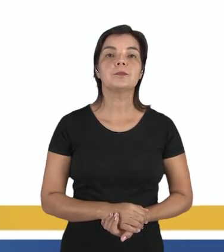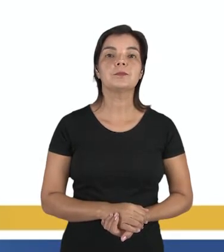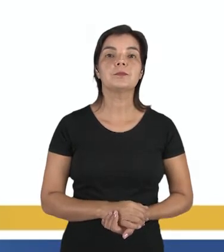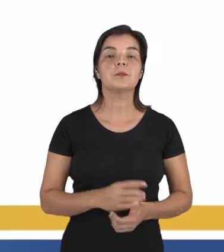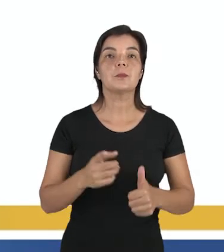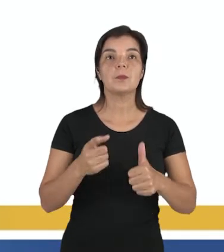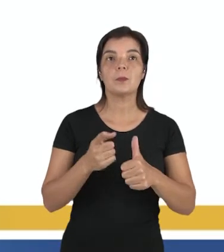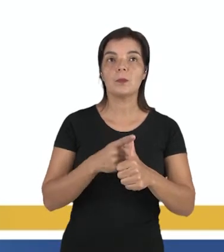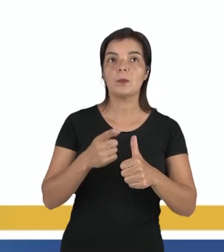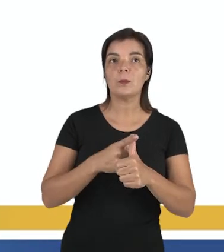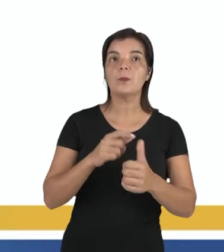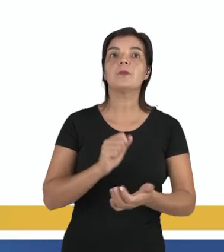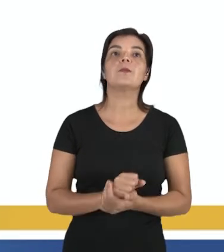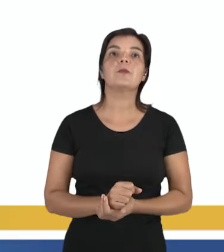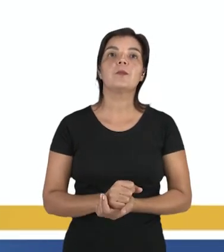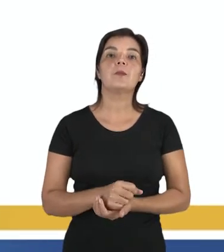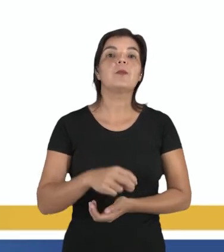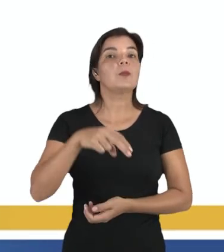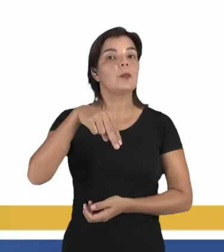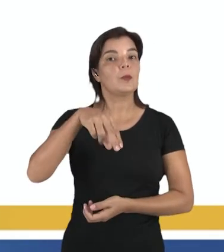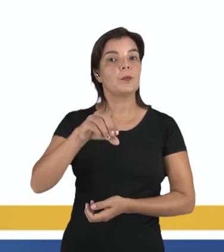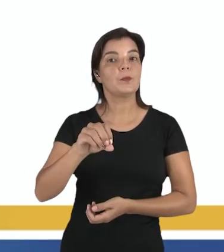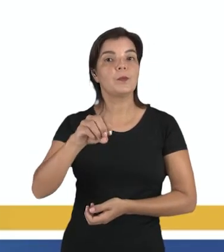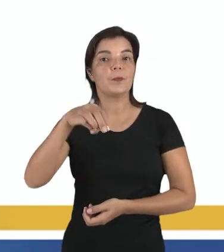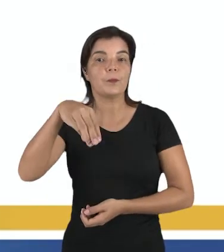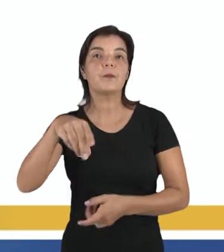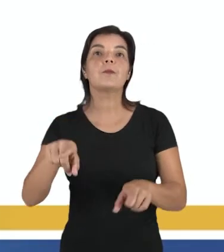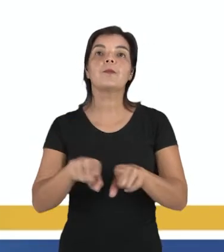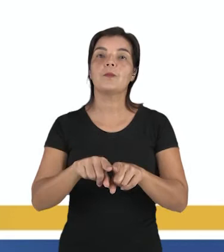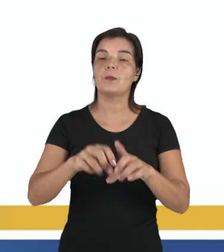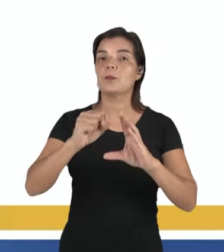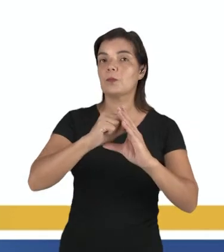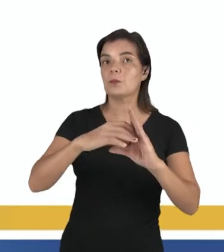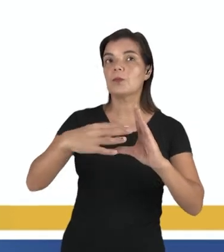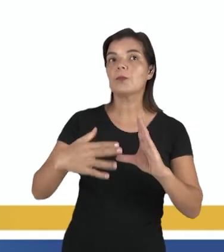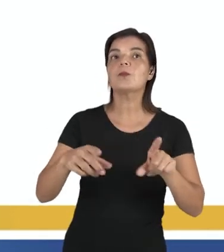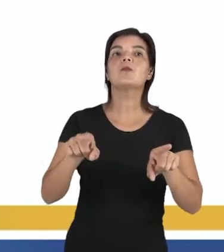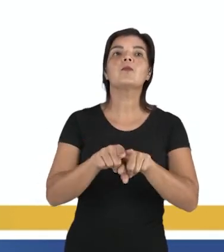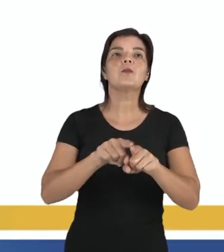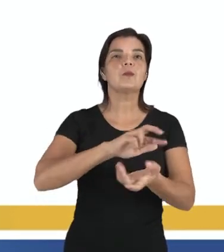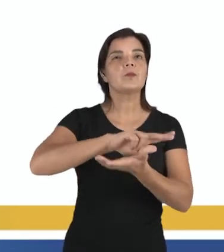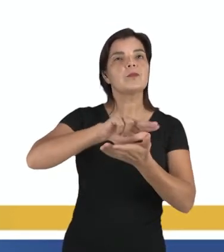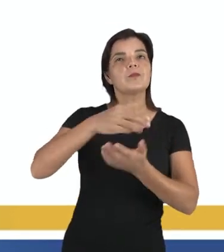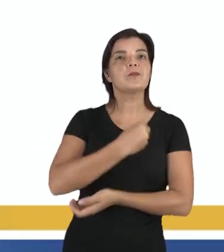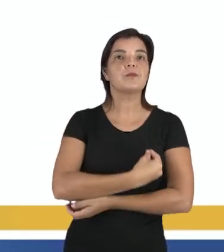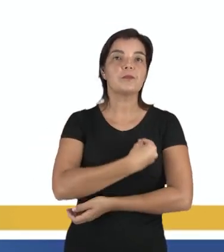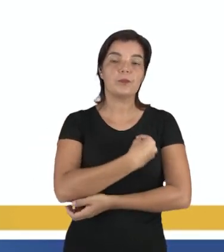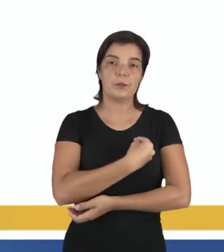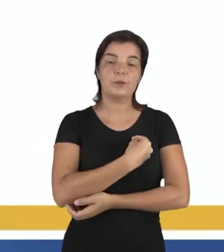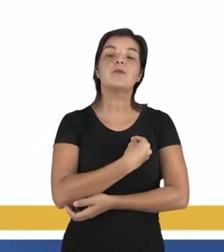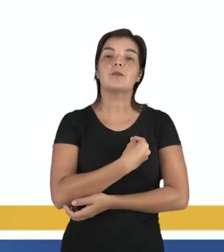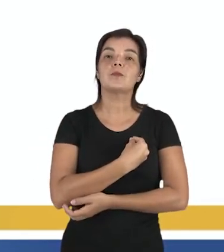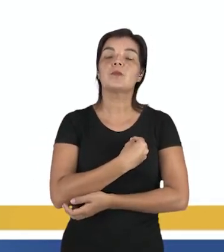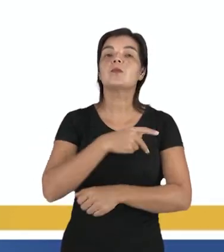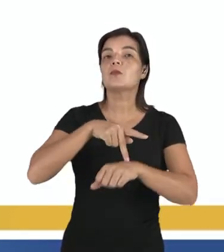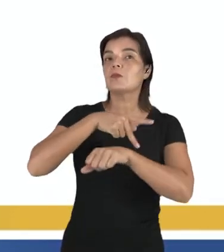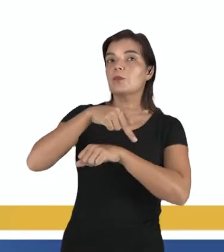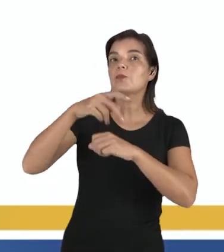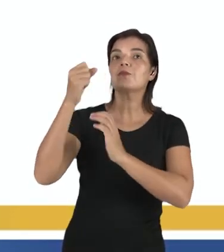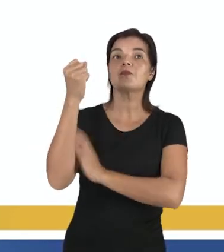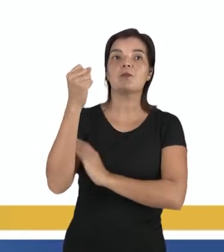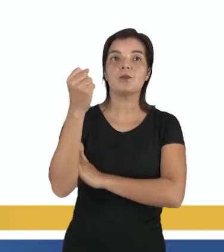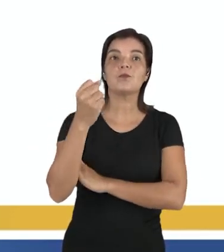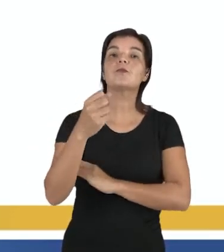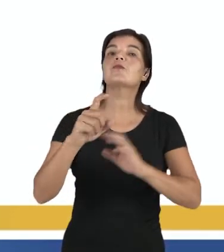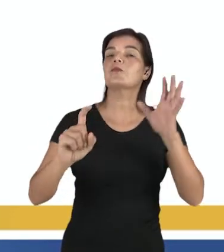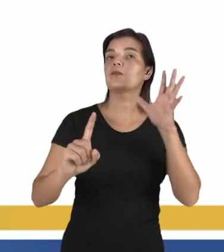Primeira questão. A nova ordem mundial ela é caracterizada pela presença de vários centros de poder e suas respectivas zonas de